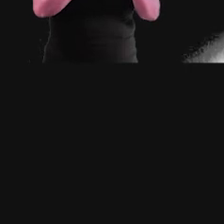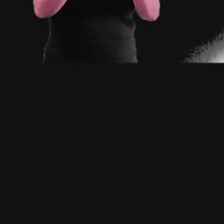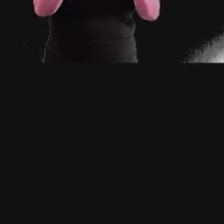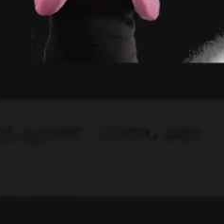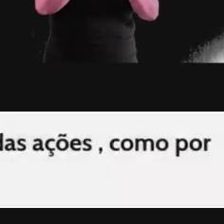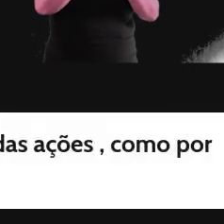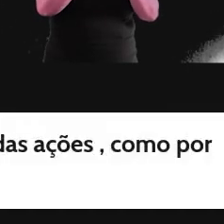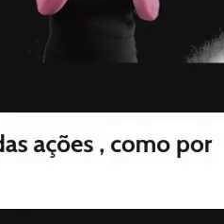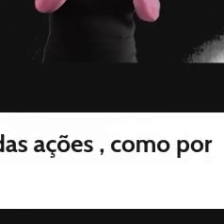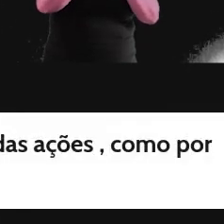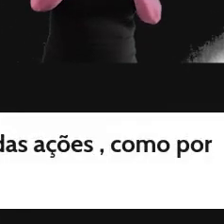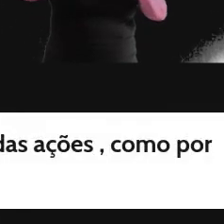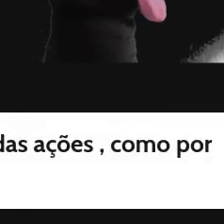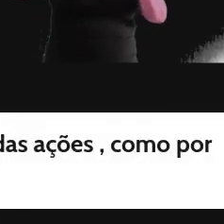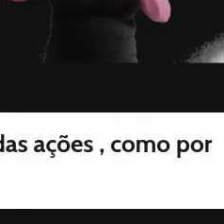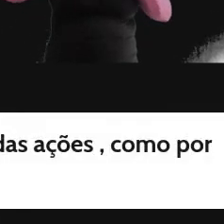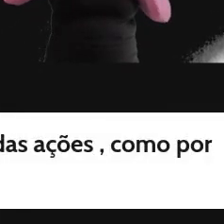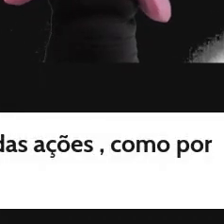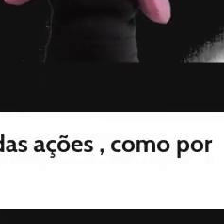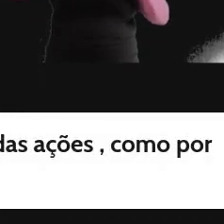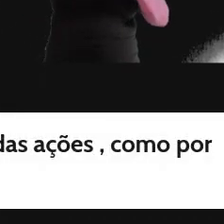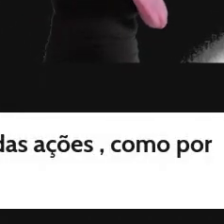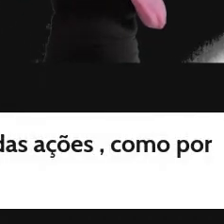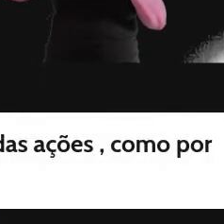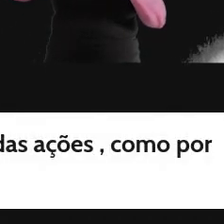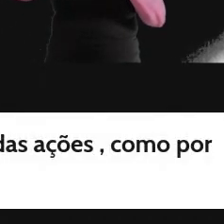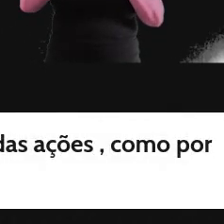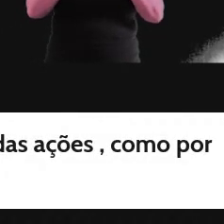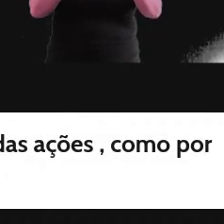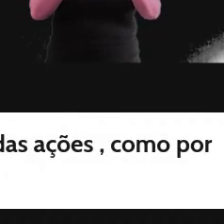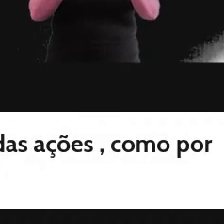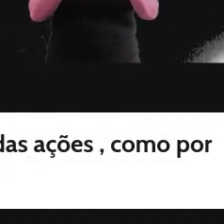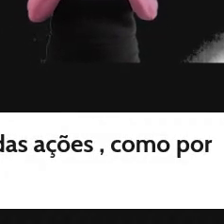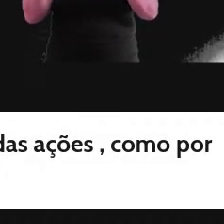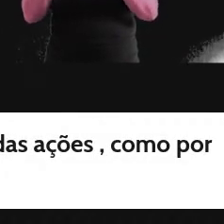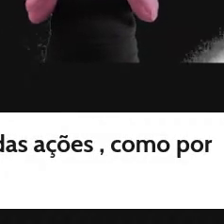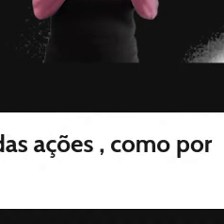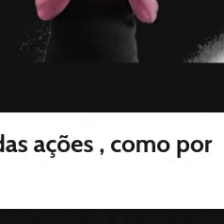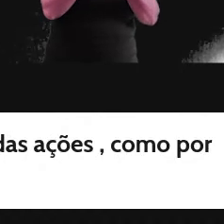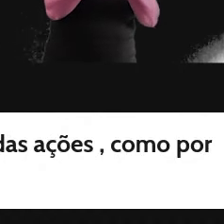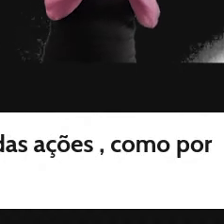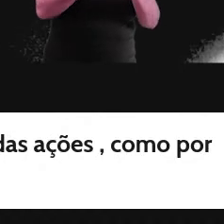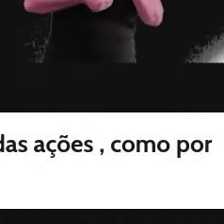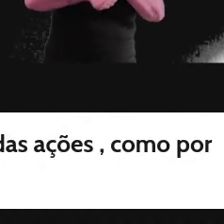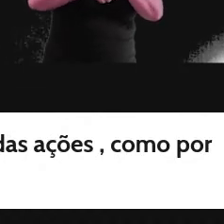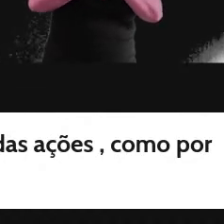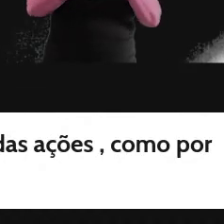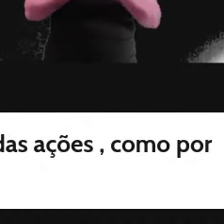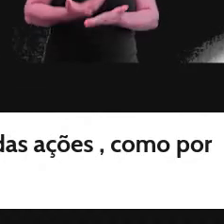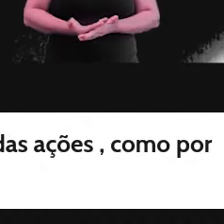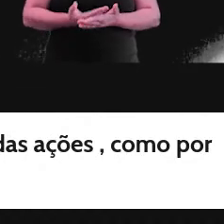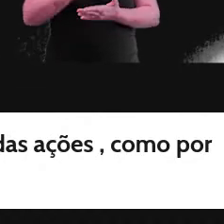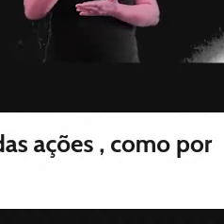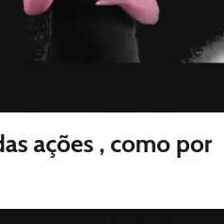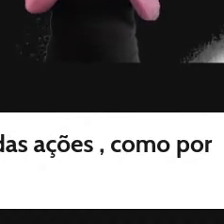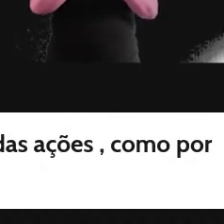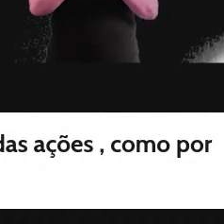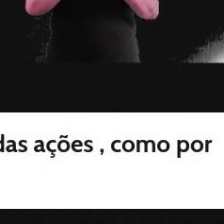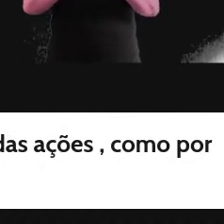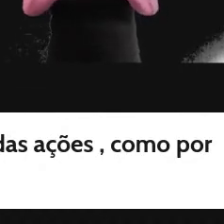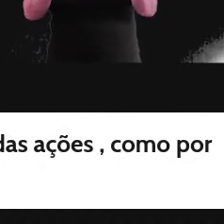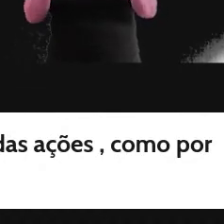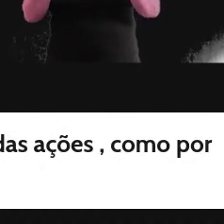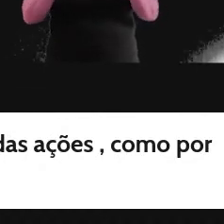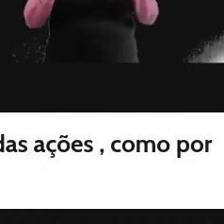em custear determinadas ações, como, por exemplo, as exposições. São questões de naturezas distintas,